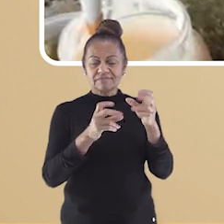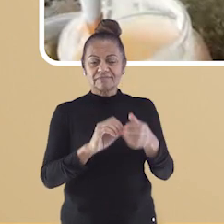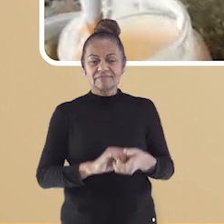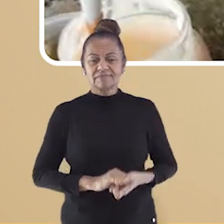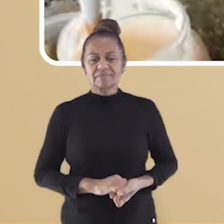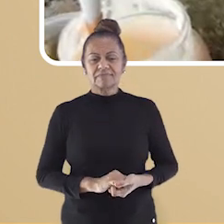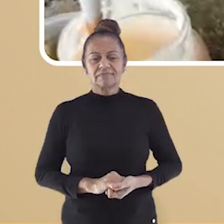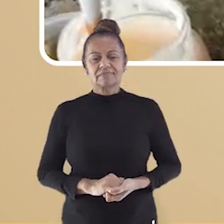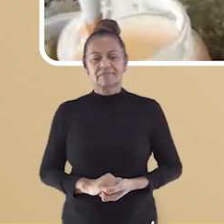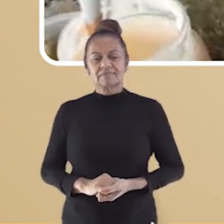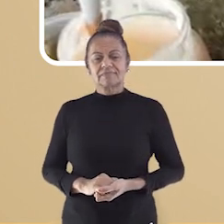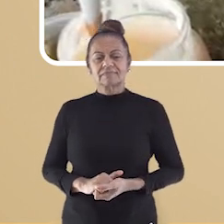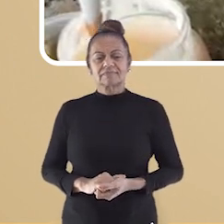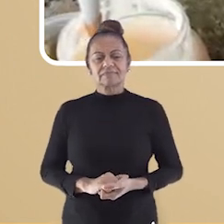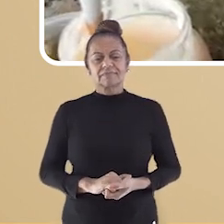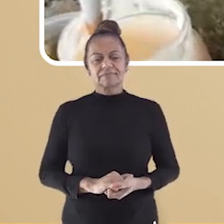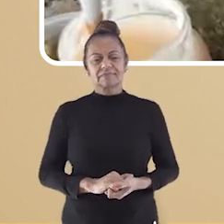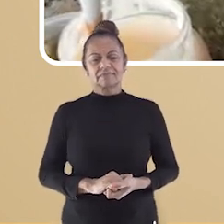Coloco